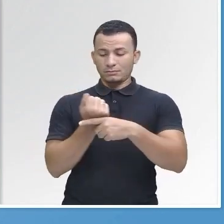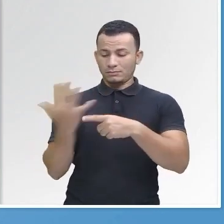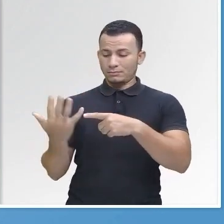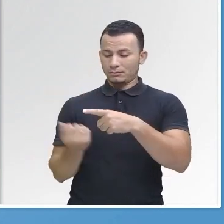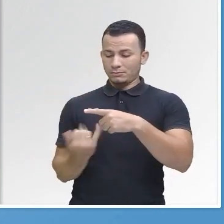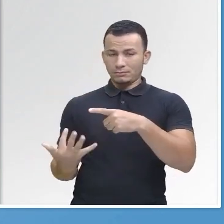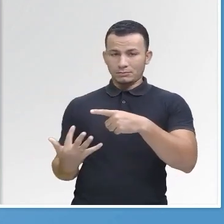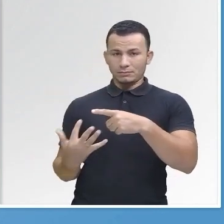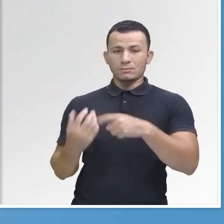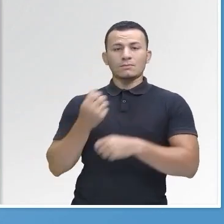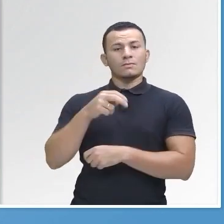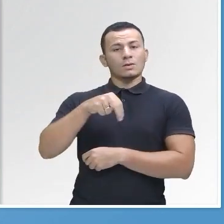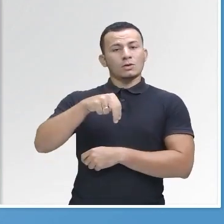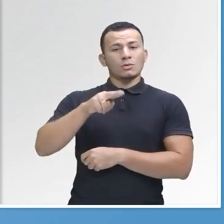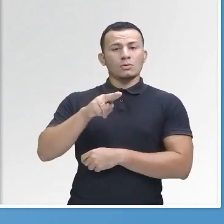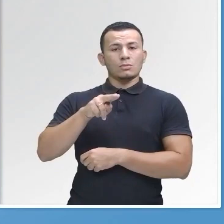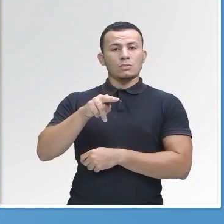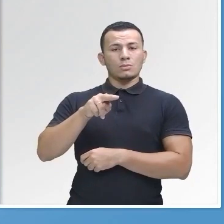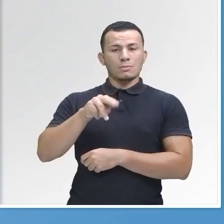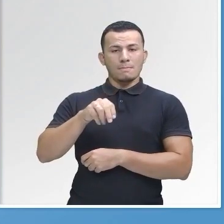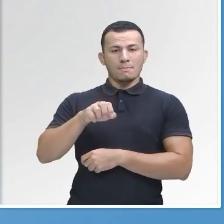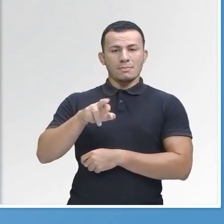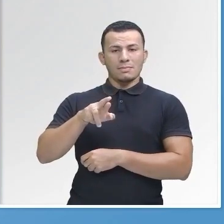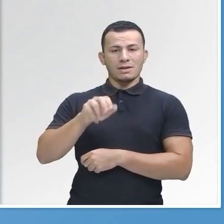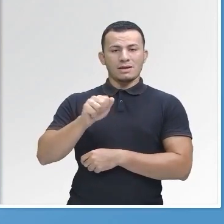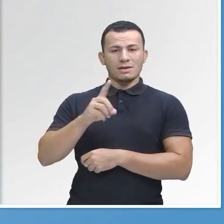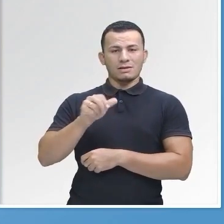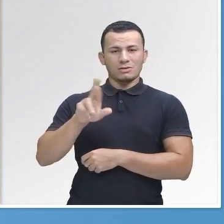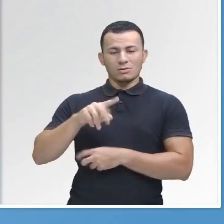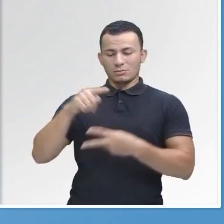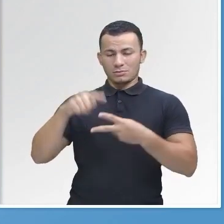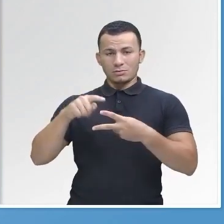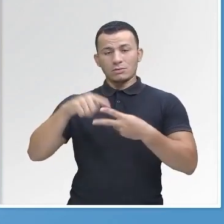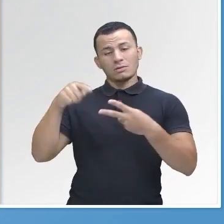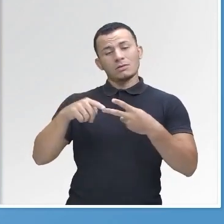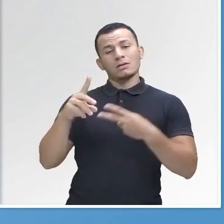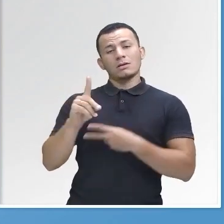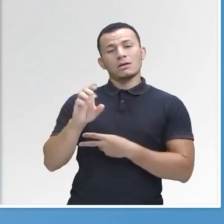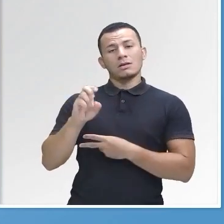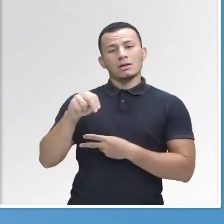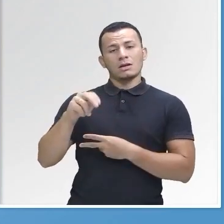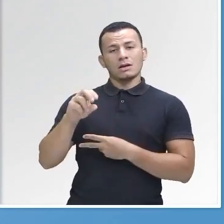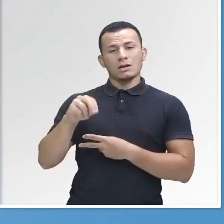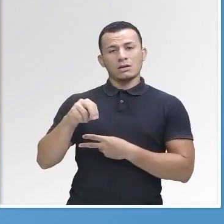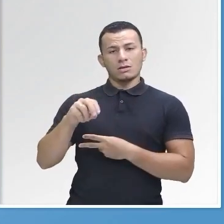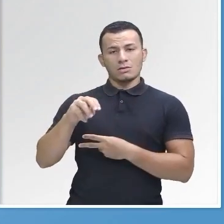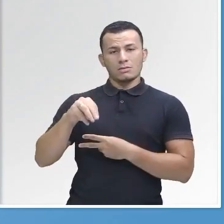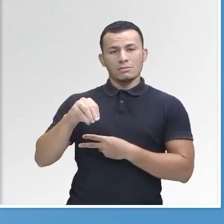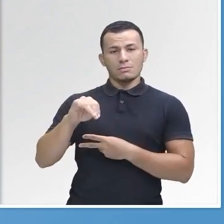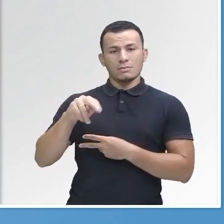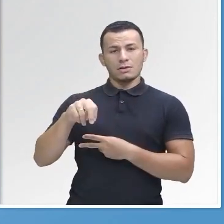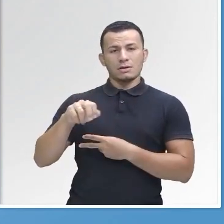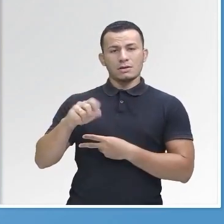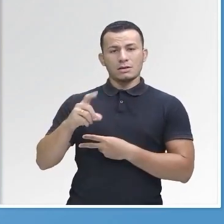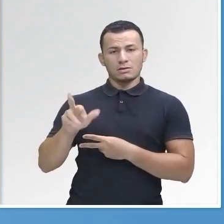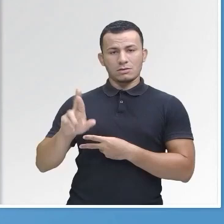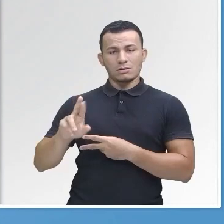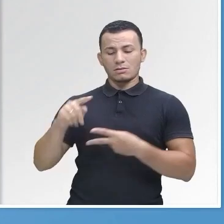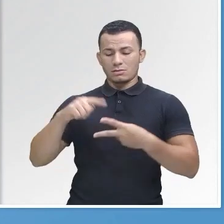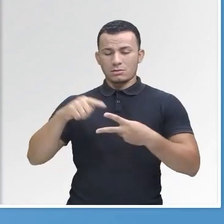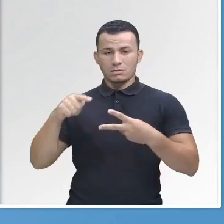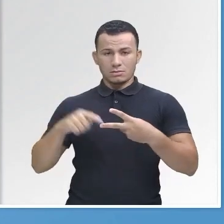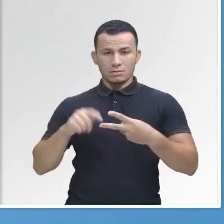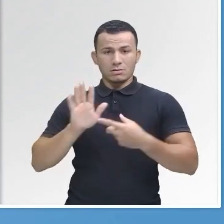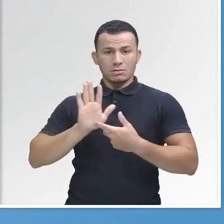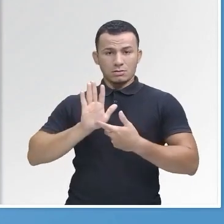é o numerador? É aquele que indica quantas partes do todo eu utilizei. No caso da pizza, ele indica quantas partes eu comi da pizza.